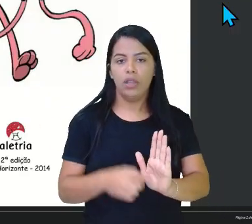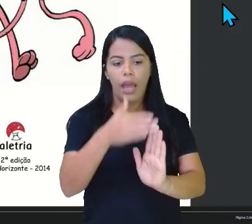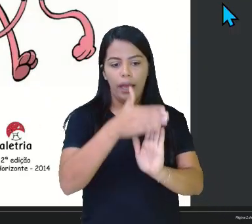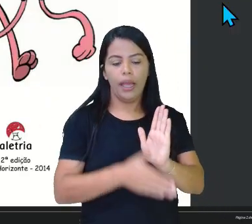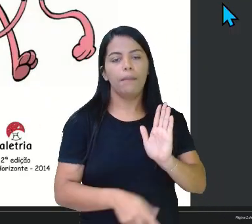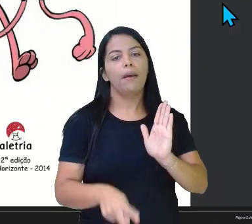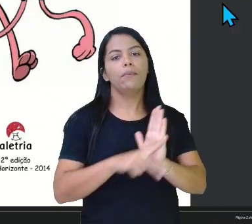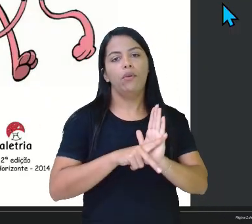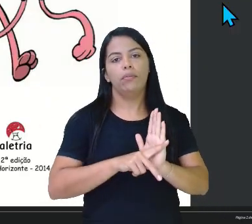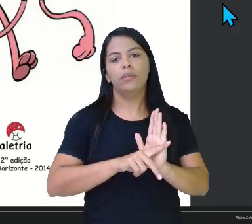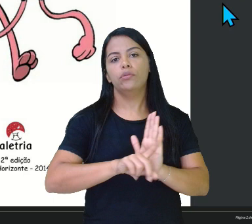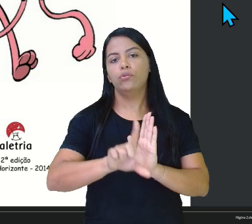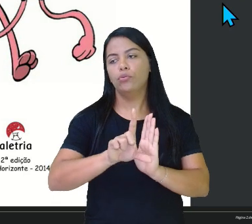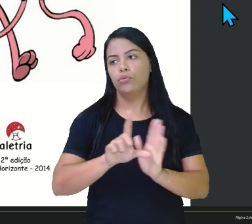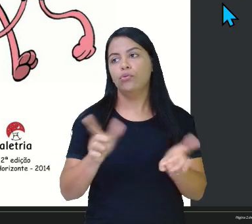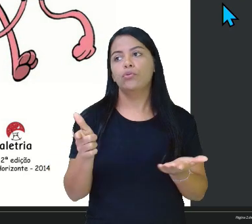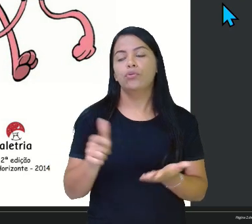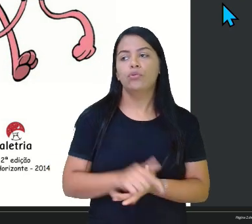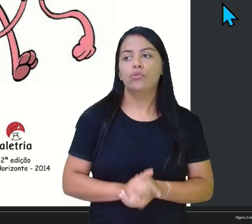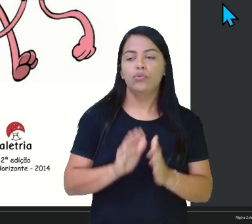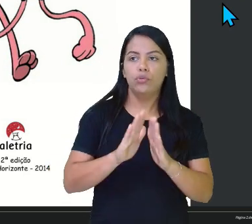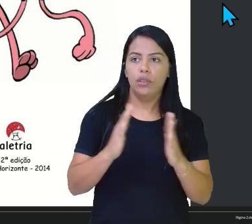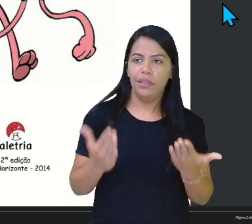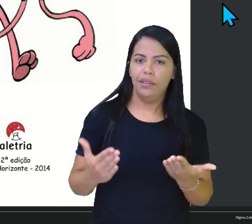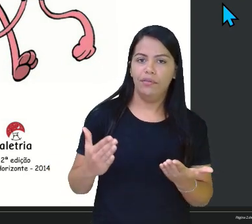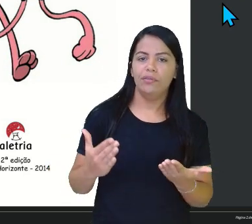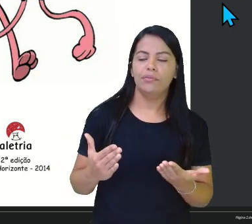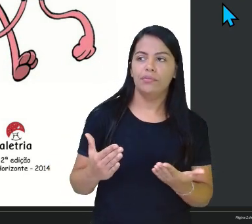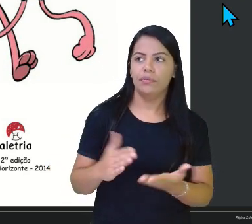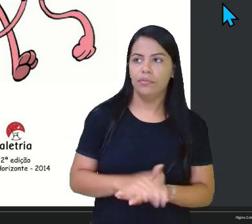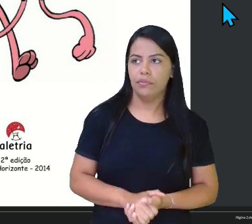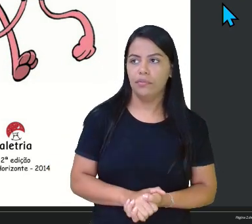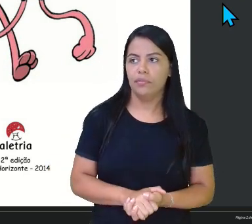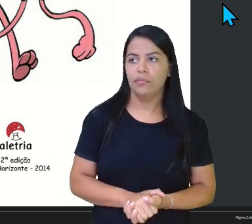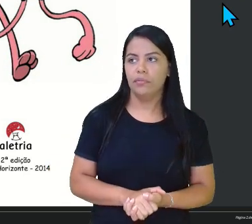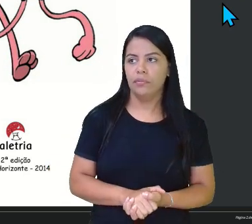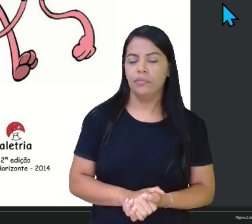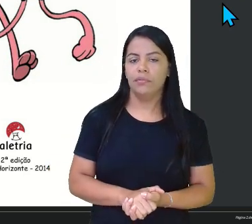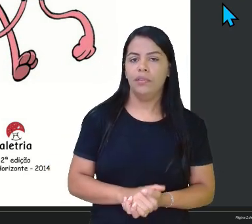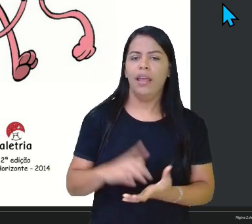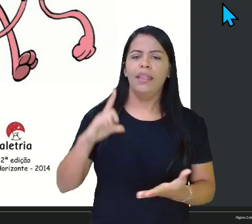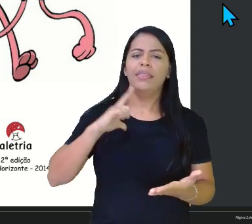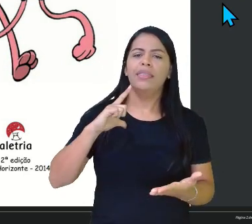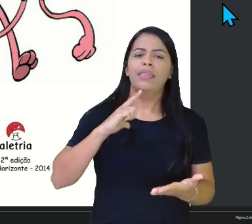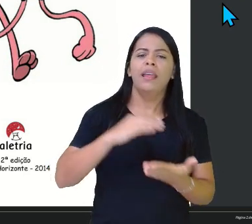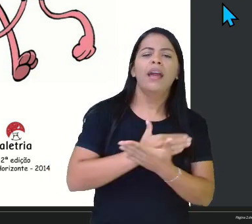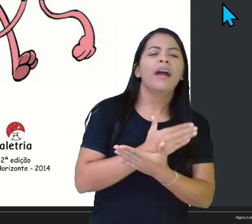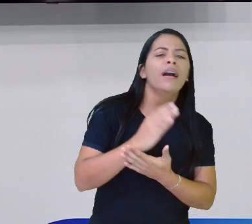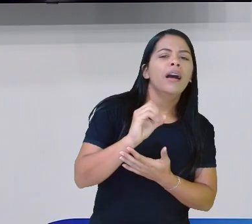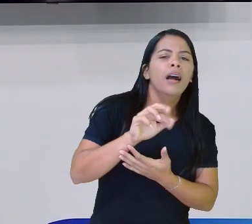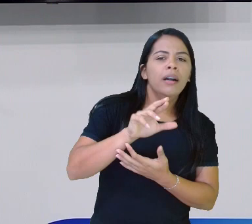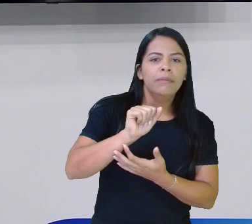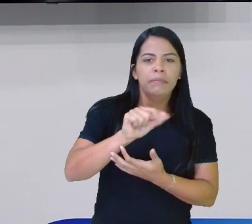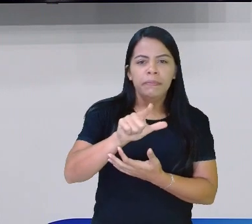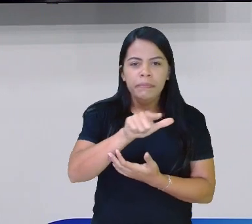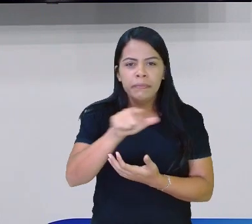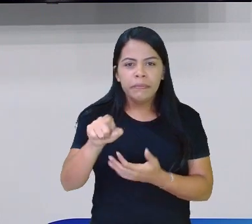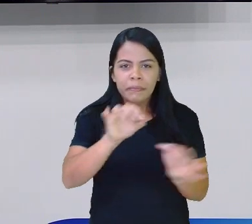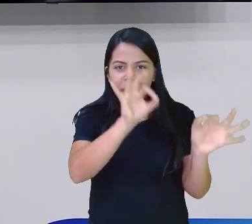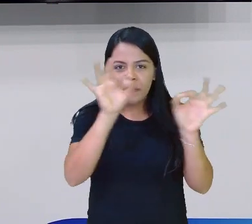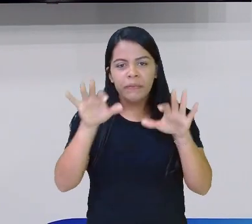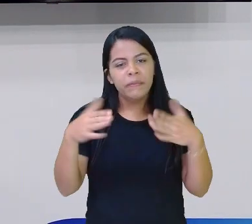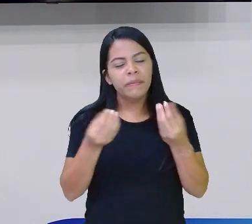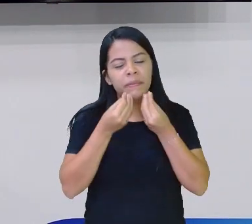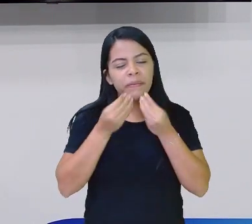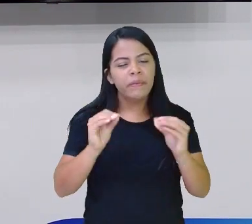Laerte Carol. Tá certo? Será que tem alguma Carol aí nos assistindo? Então, um beijo para todas que estão aí. Pode seguir, produção,